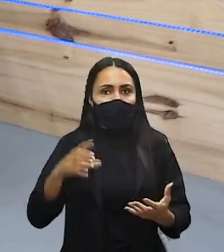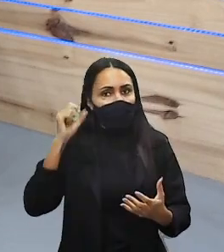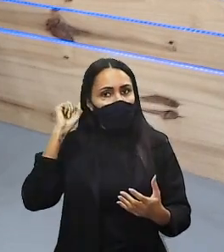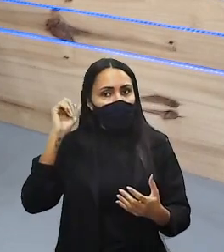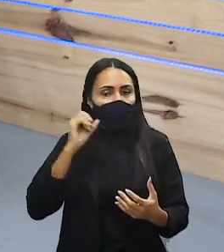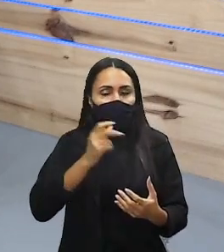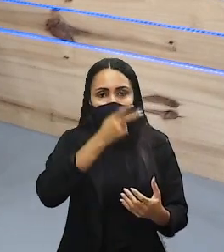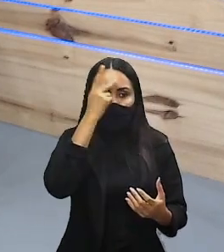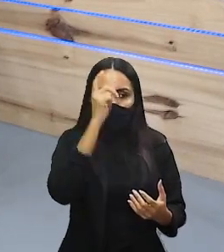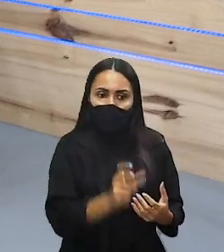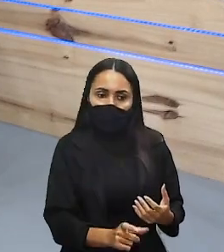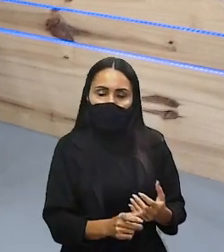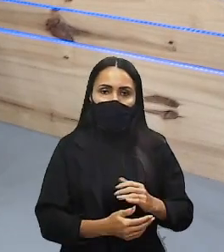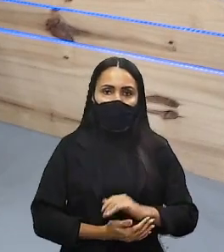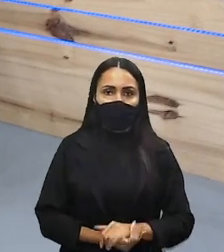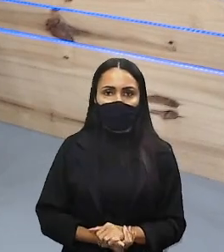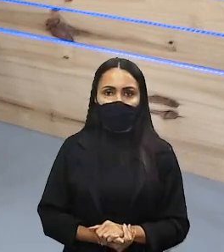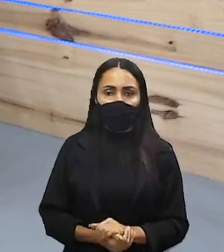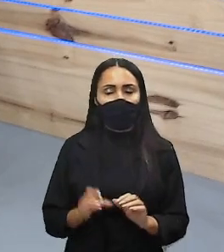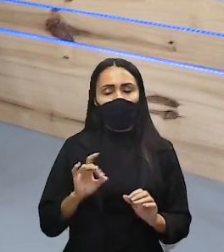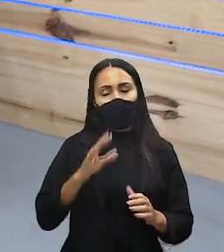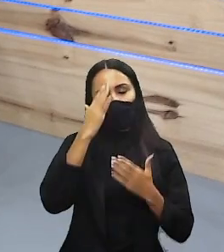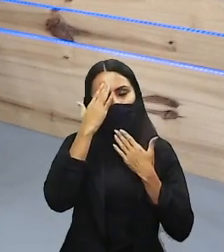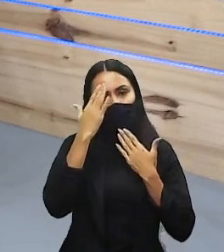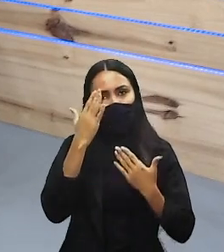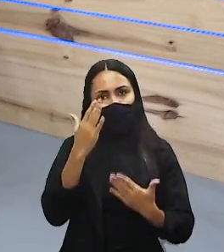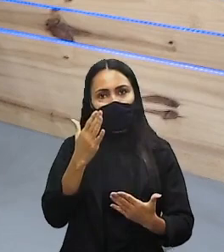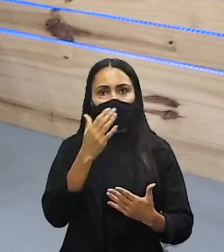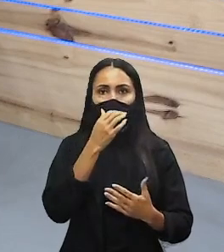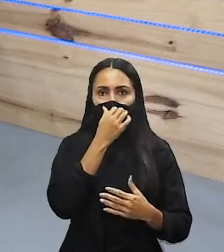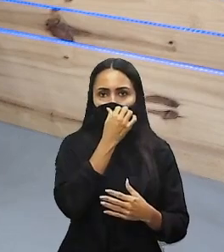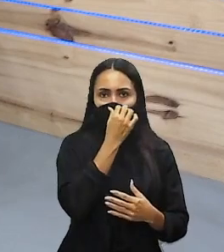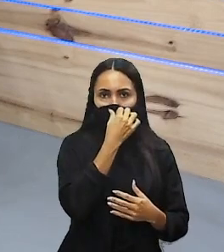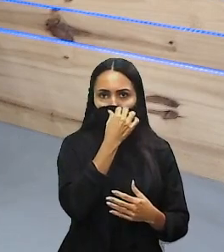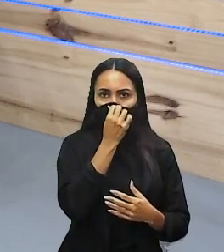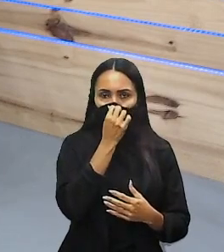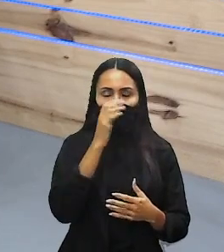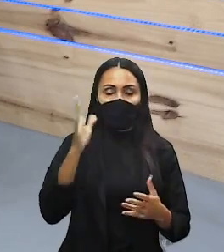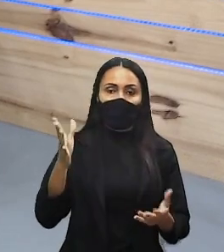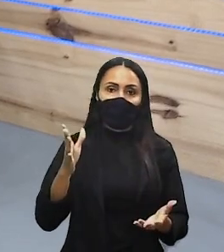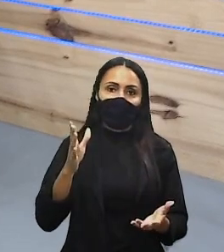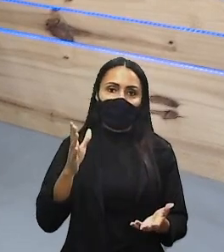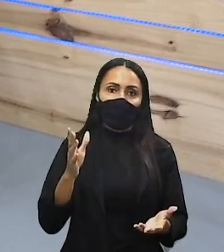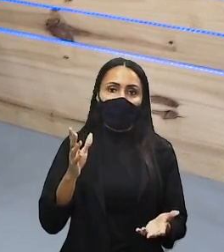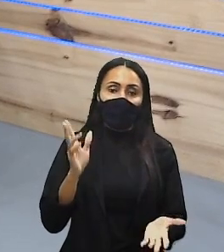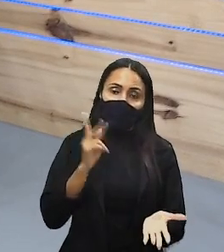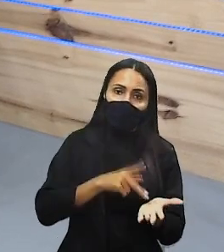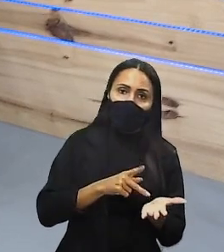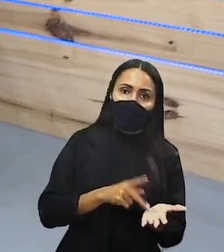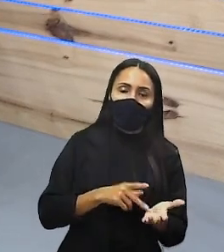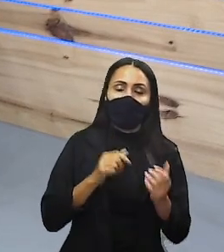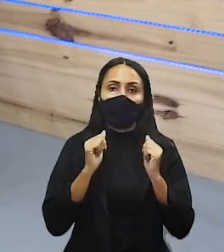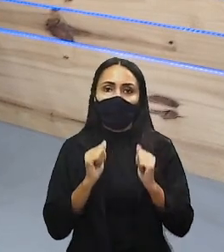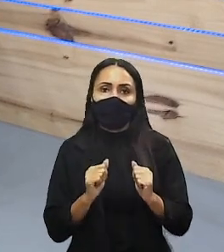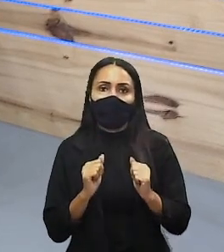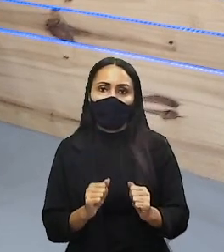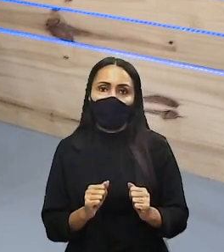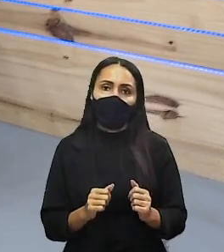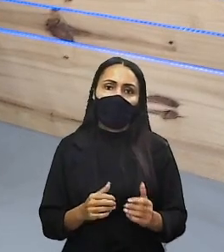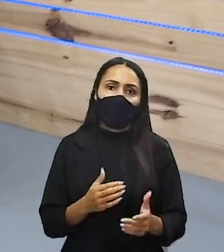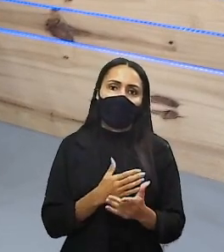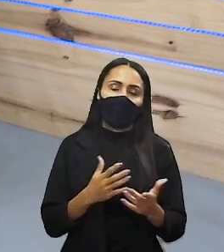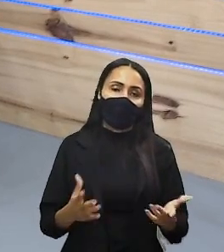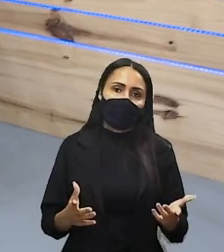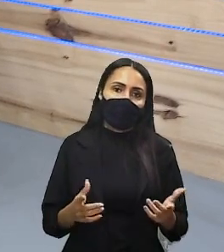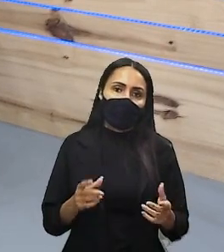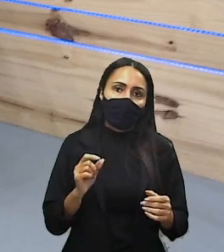outro. Então, é só gratidão mesmo, né? E que a gente realmente possa sempre poder fazer